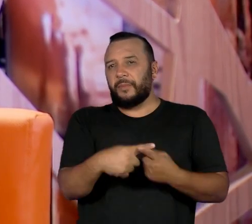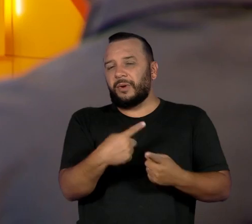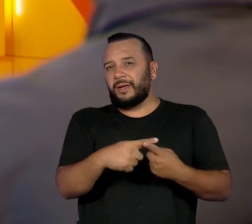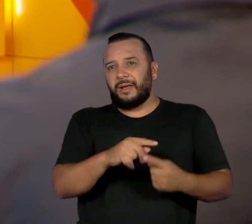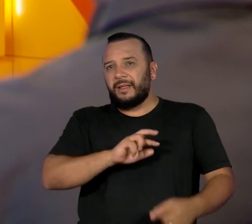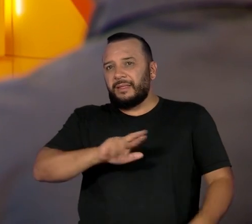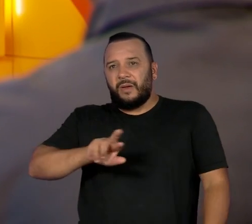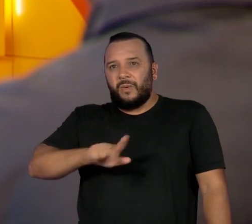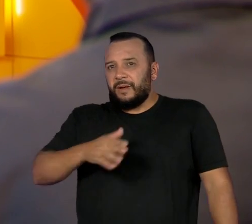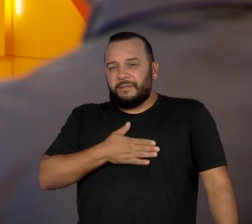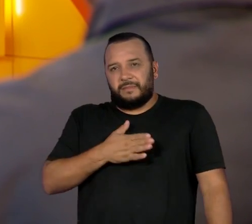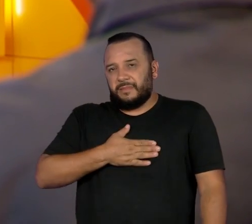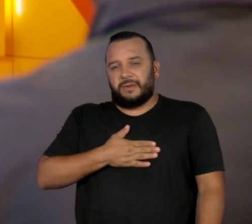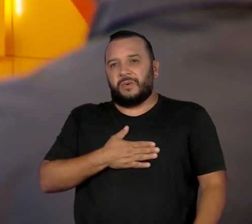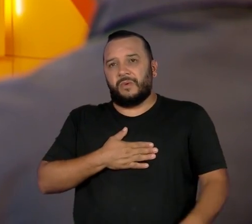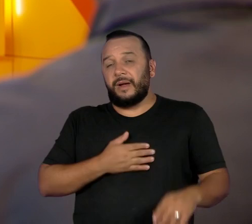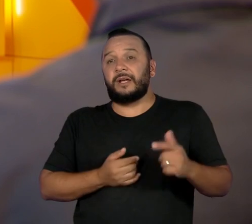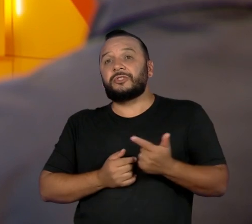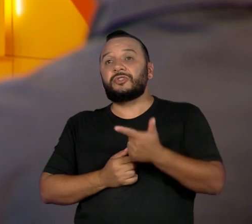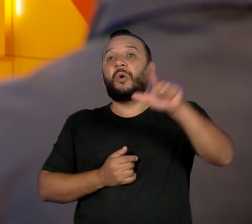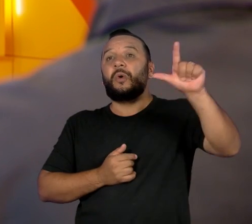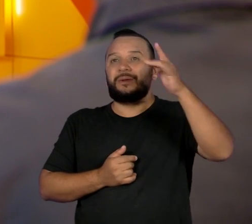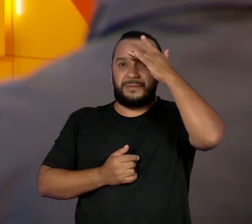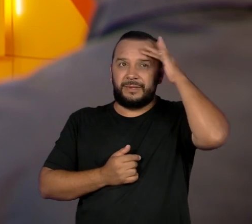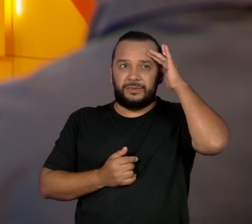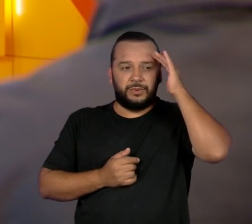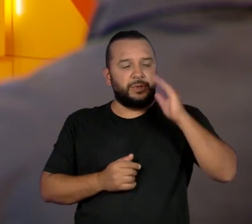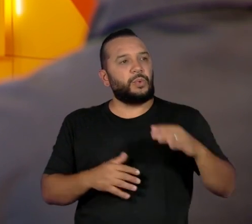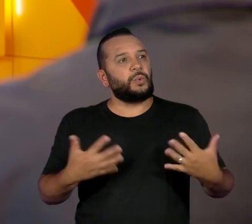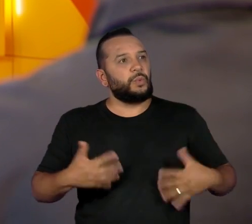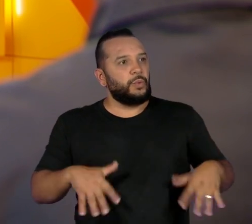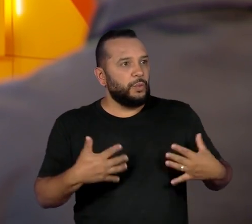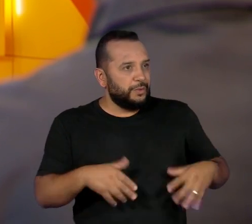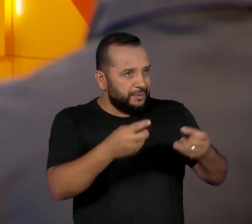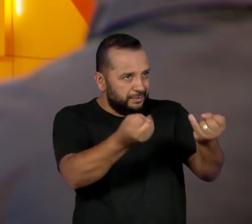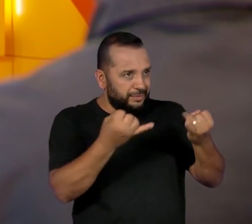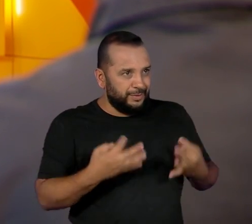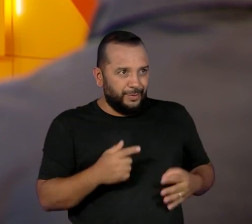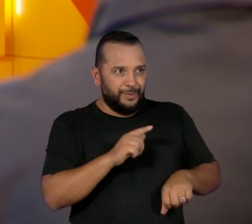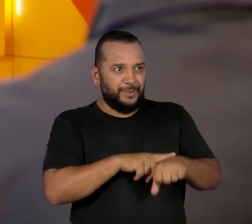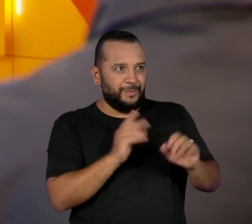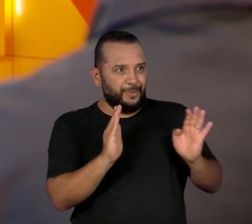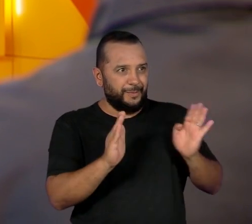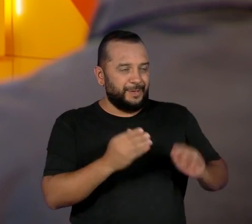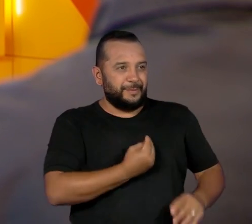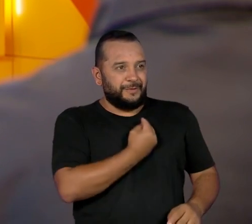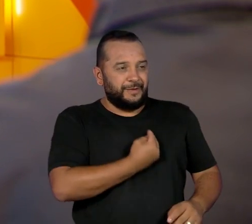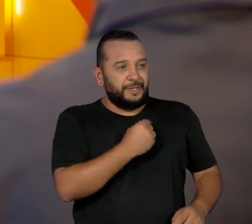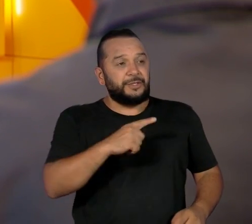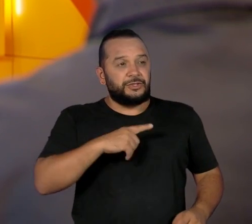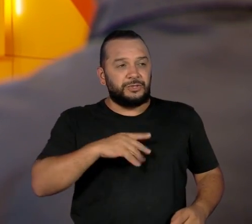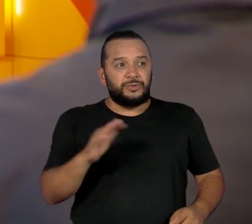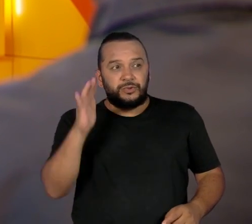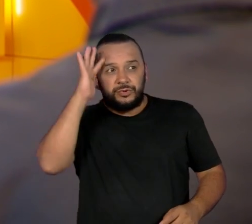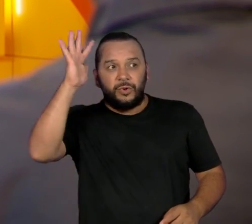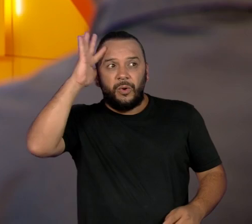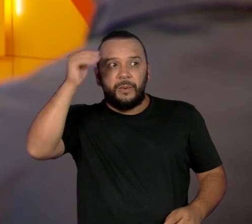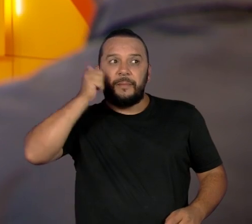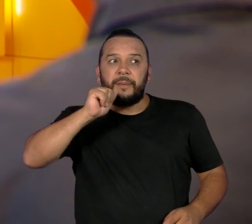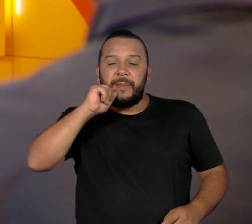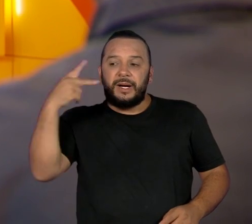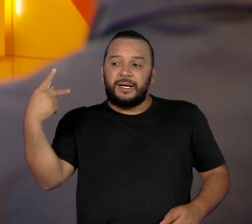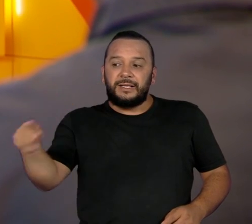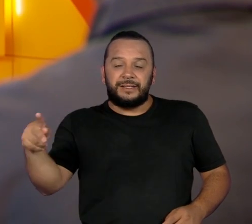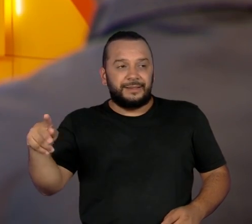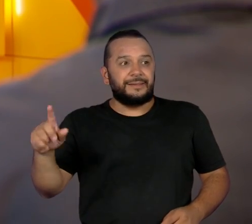no sentido de que tem outros ali, né? E você descreveu um momento da minha vida, porque eu, por exemplo, vivi um sonho que não era meu, que era da minha mãe. E